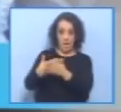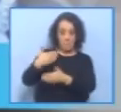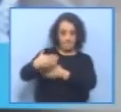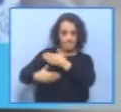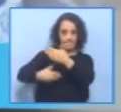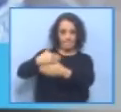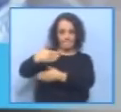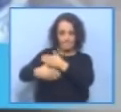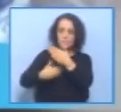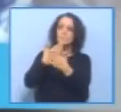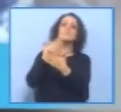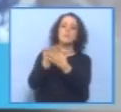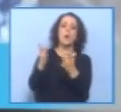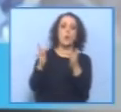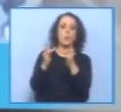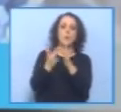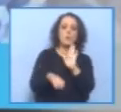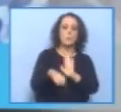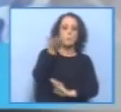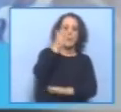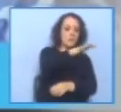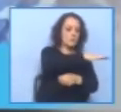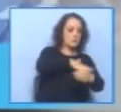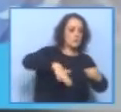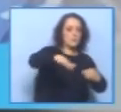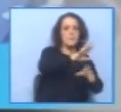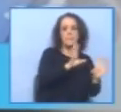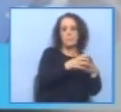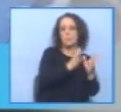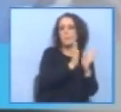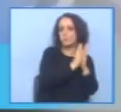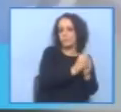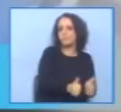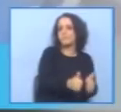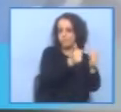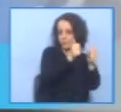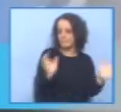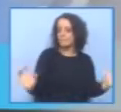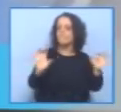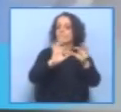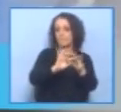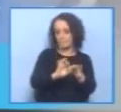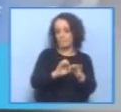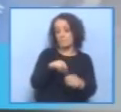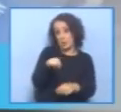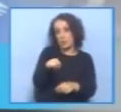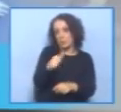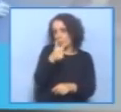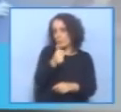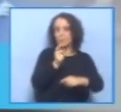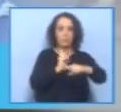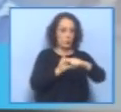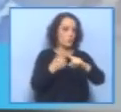em contacto e em interação com a própria comunidade, com a própria paróquia. Isto já é uma vitória, porque